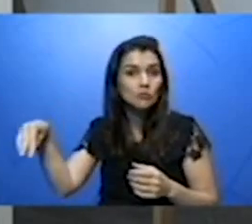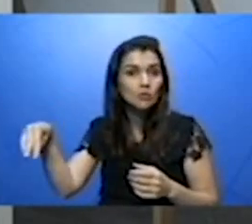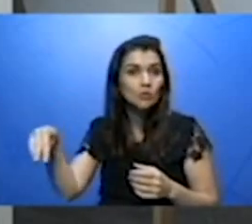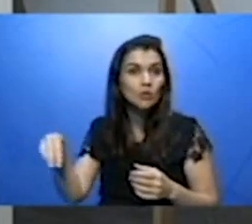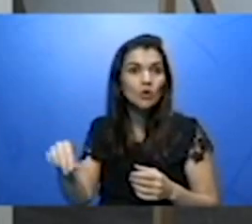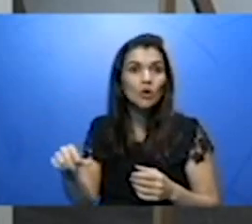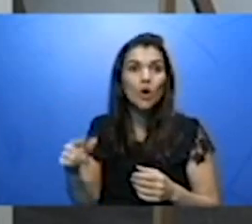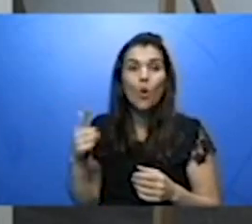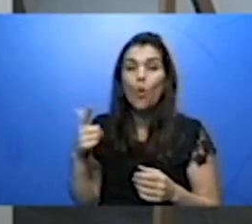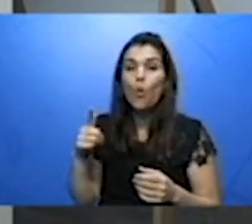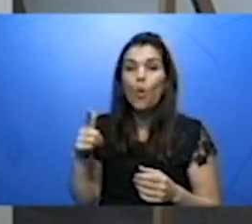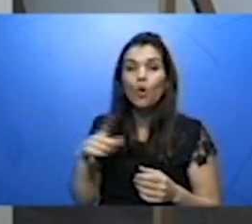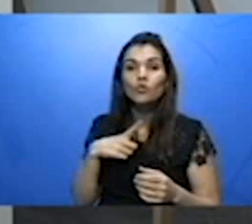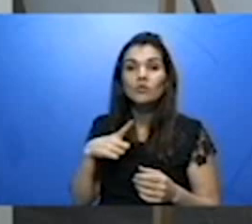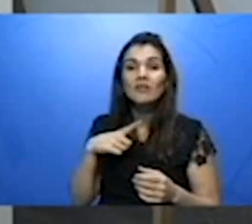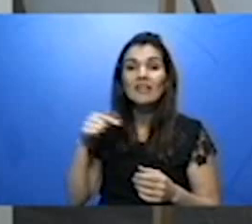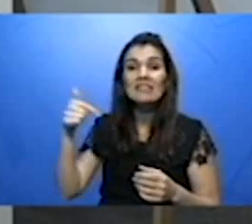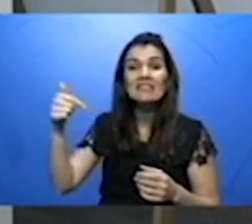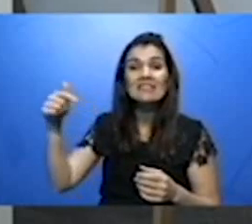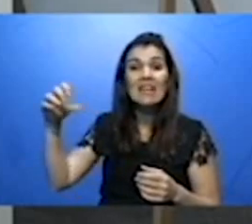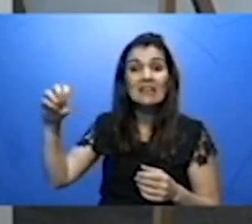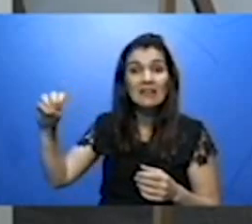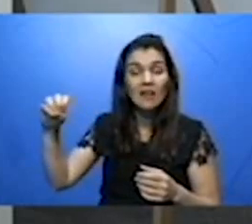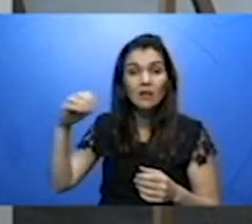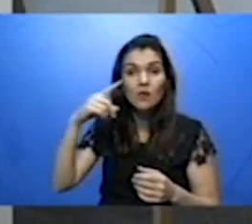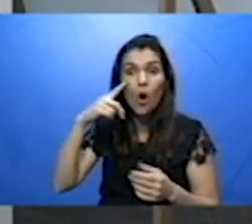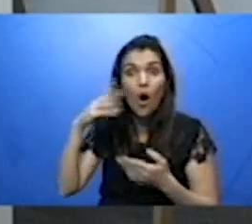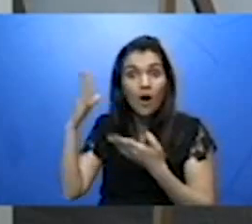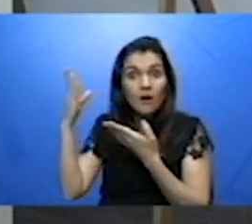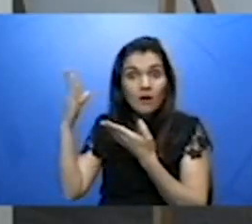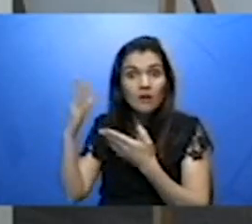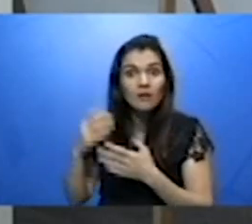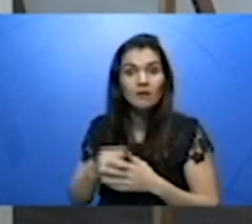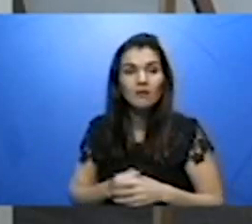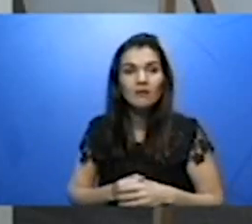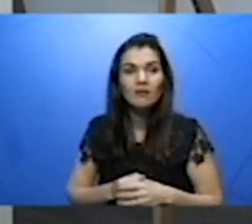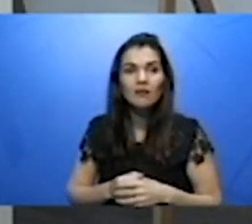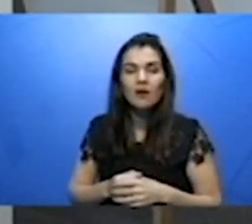pedaço de corda tem que ser tenta Então olha só